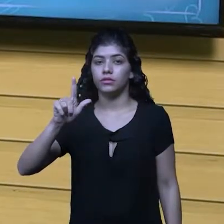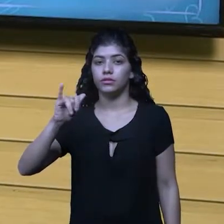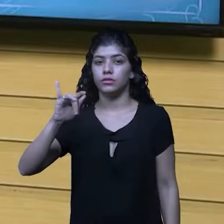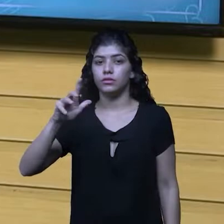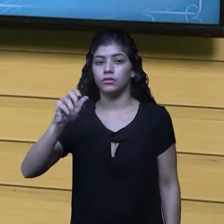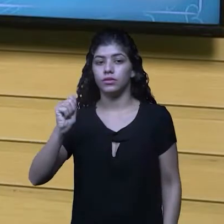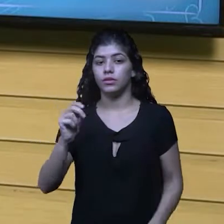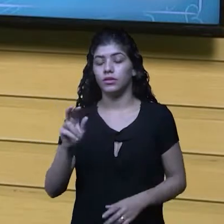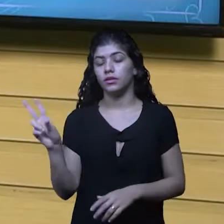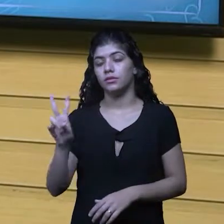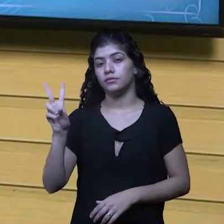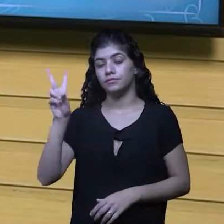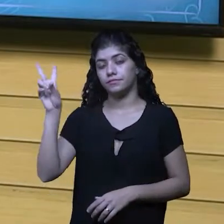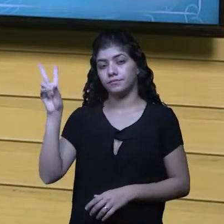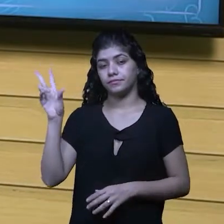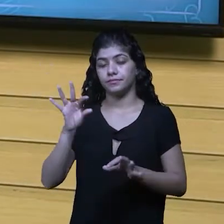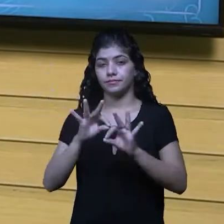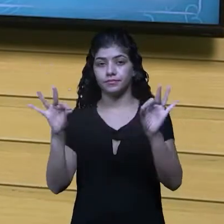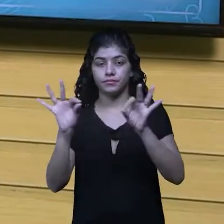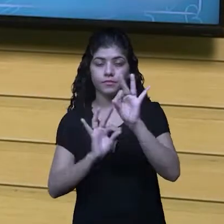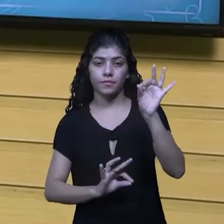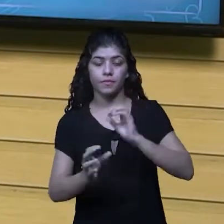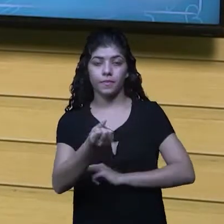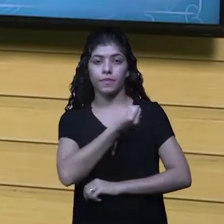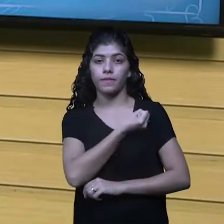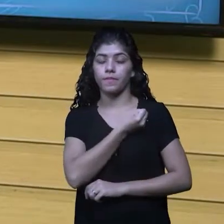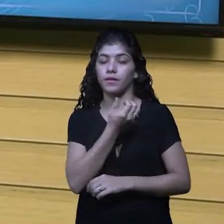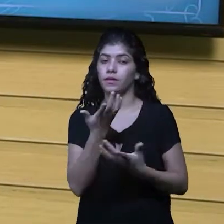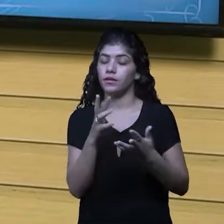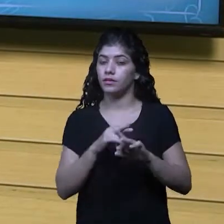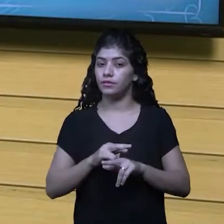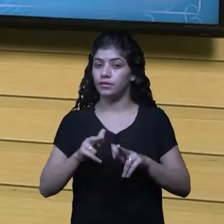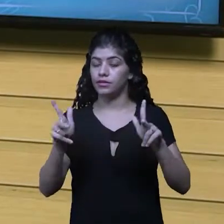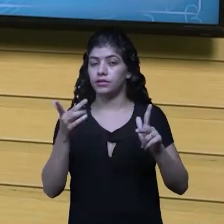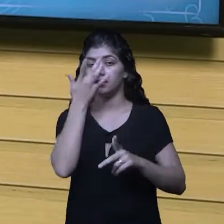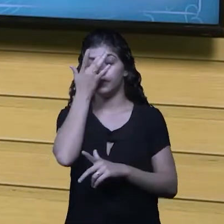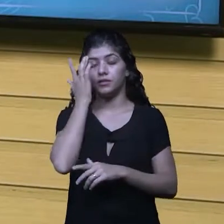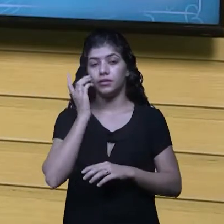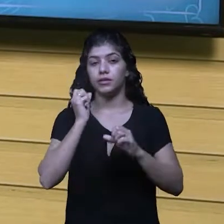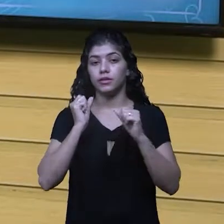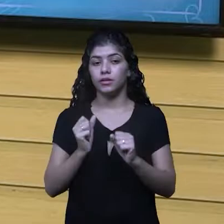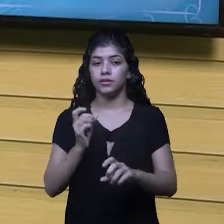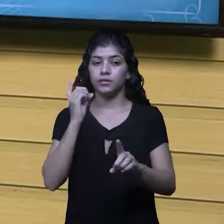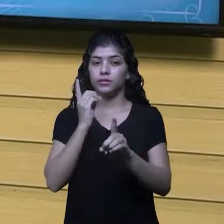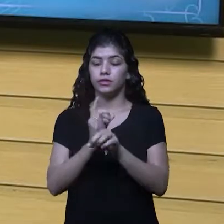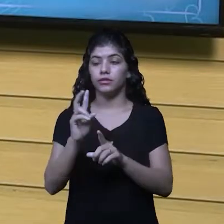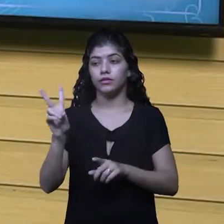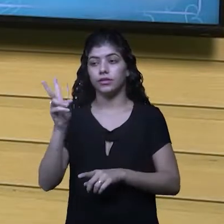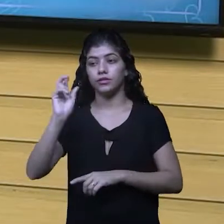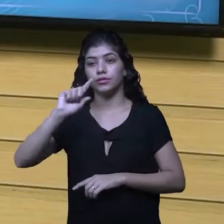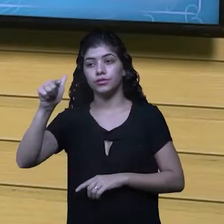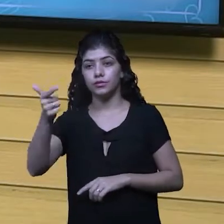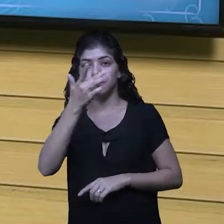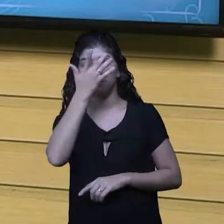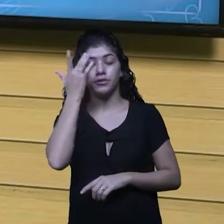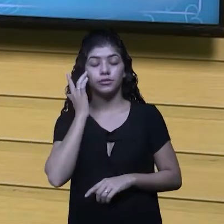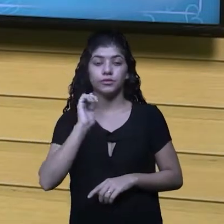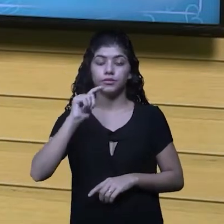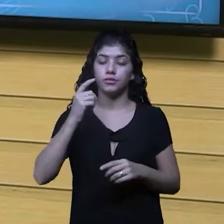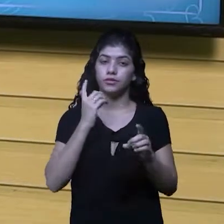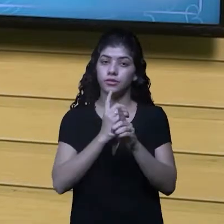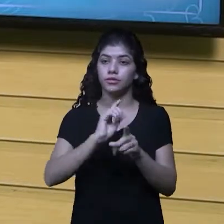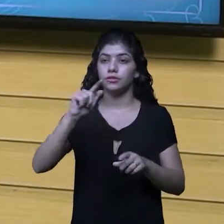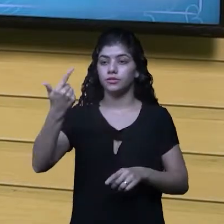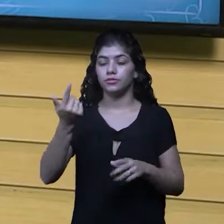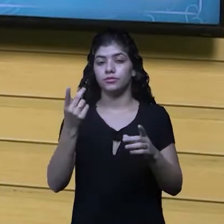valores de medidas diferentes. Isso sempre vai acontecer. Tá? Uma pessoa pode encontrar um valor e uma pessoa diferente vai encontrar um valor